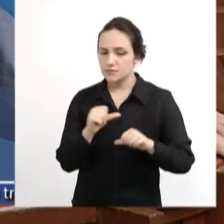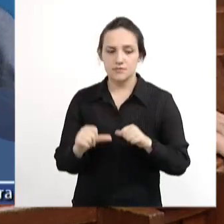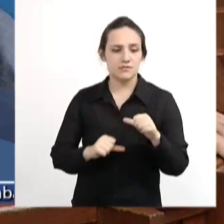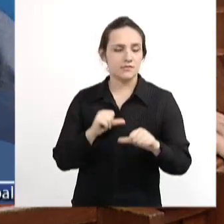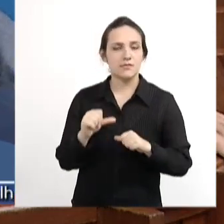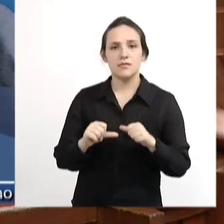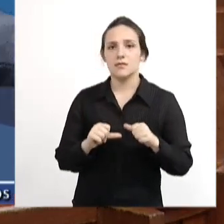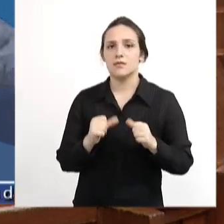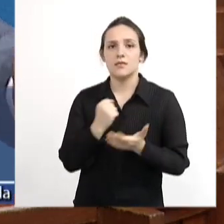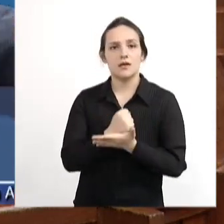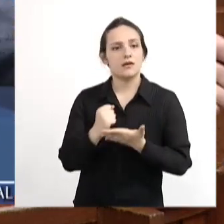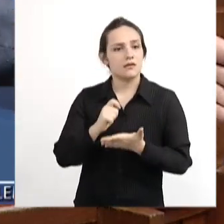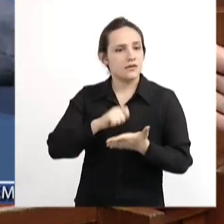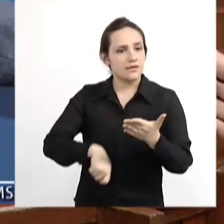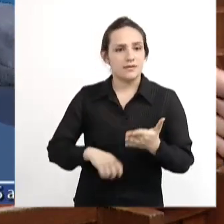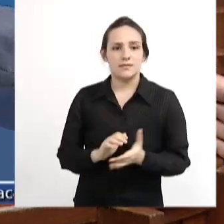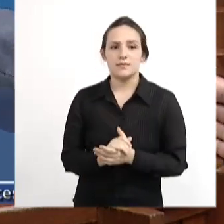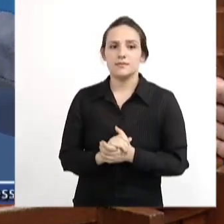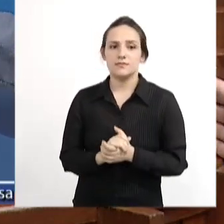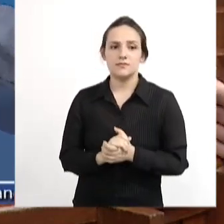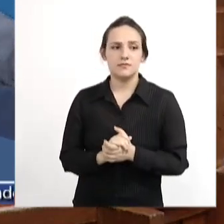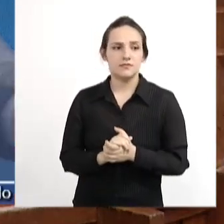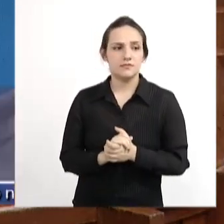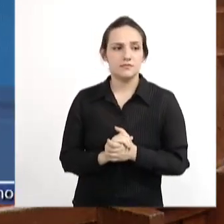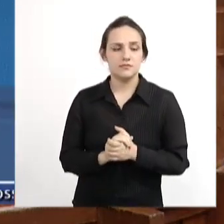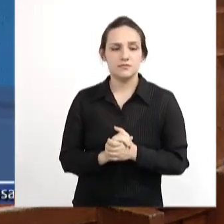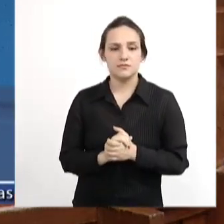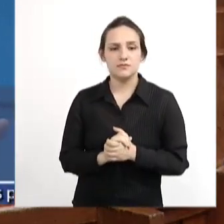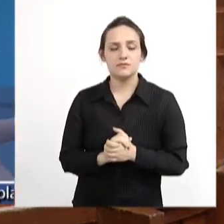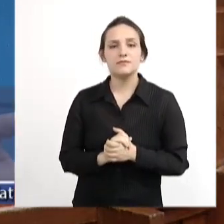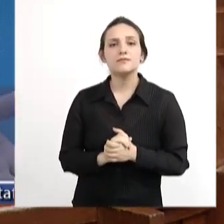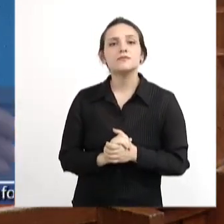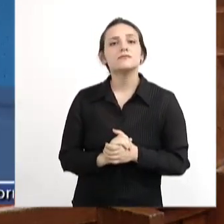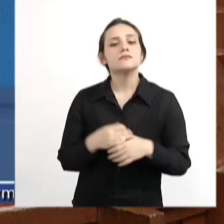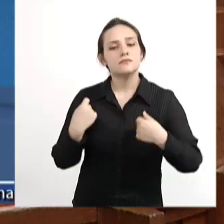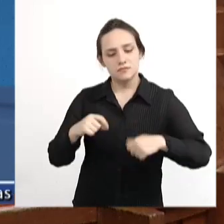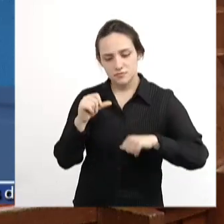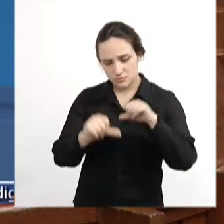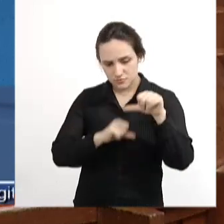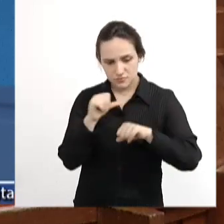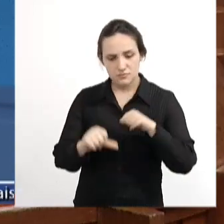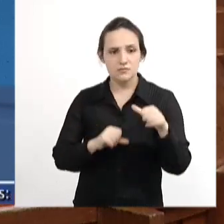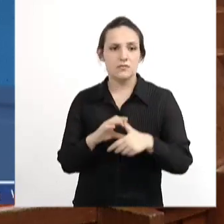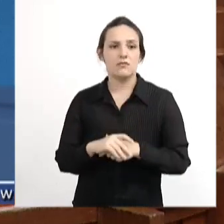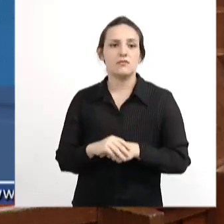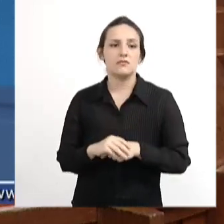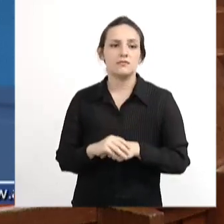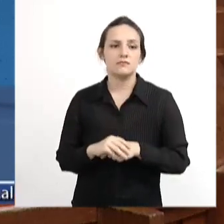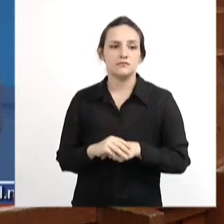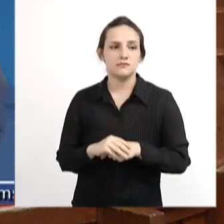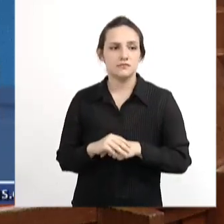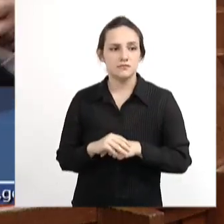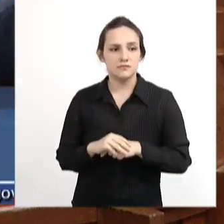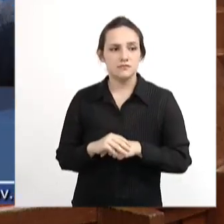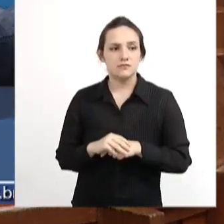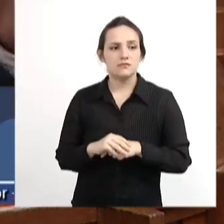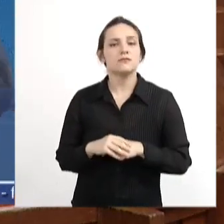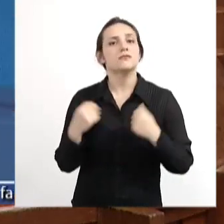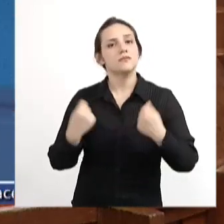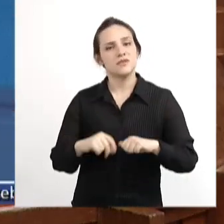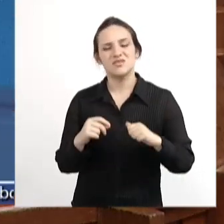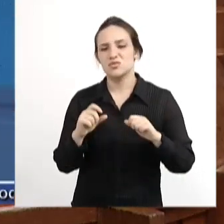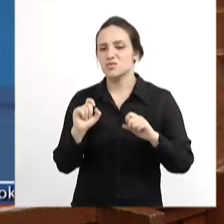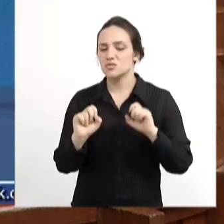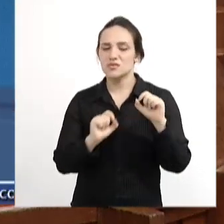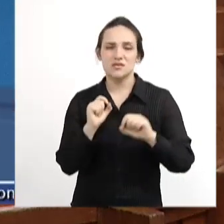de quem está na terra trabalhando e produzindo, porque ele possa renovar ou abrir a inscrição para sair da